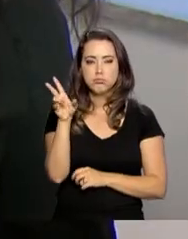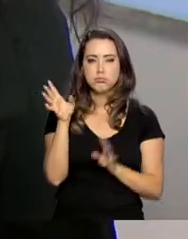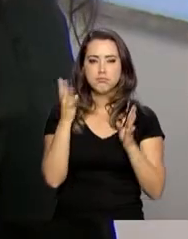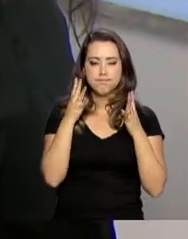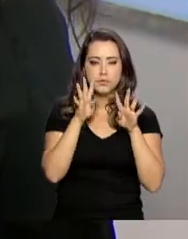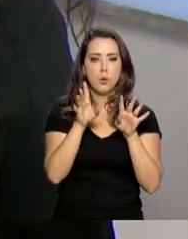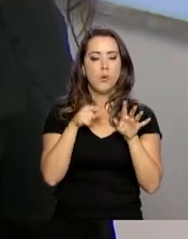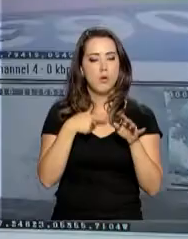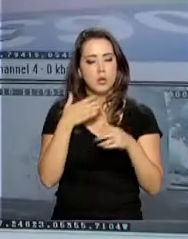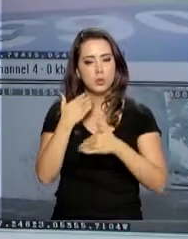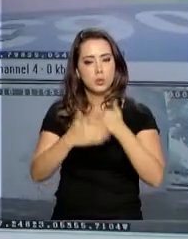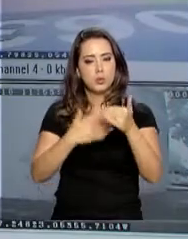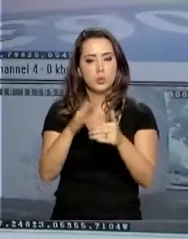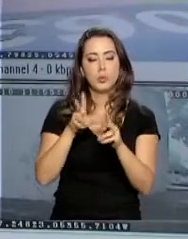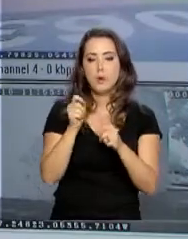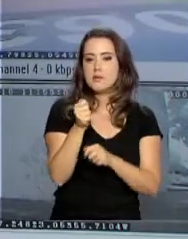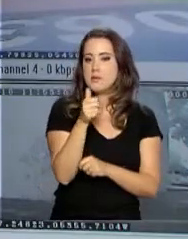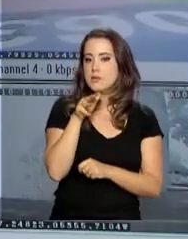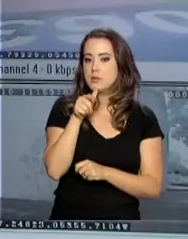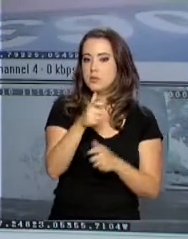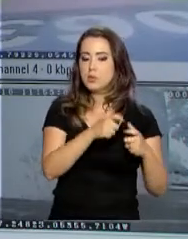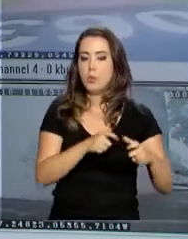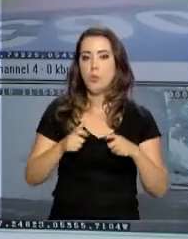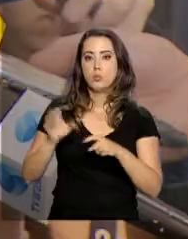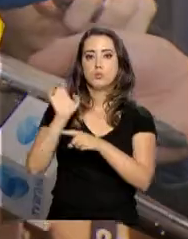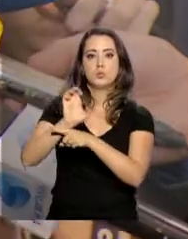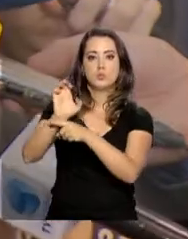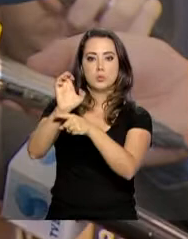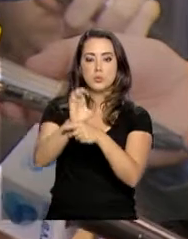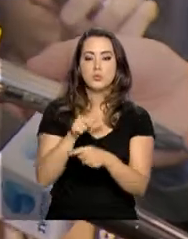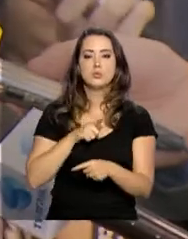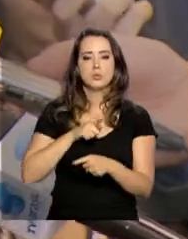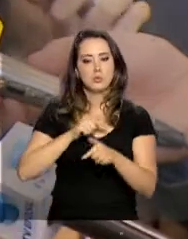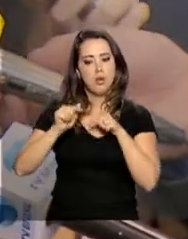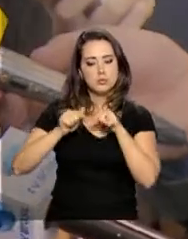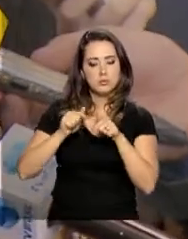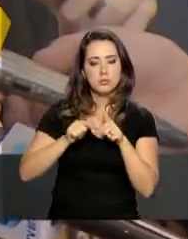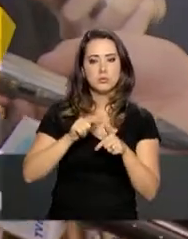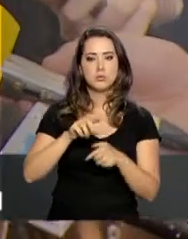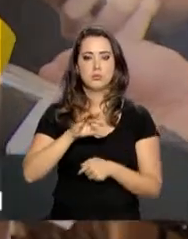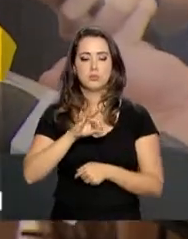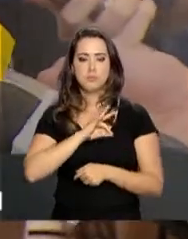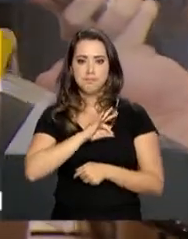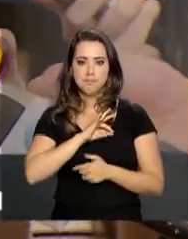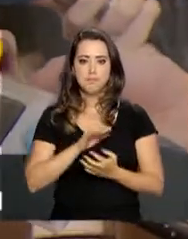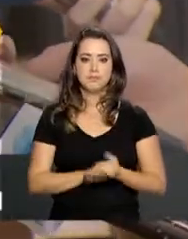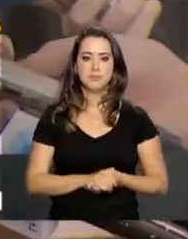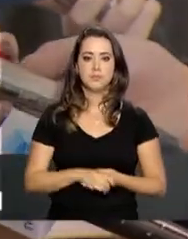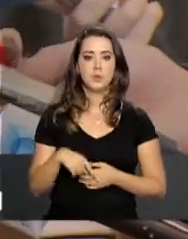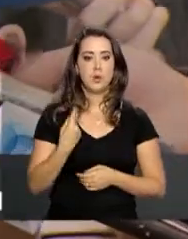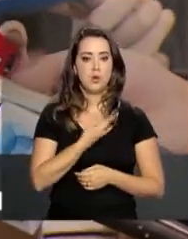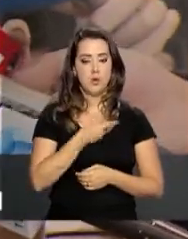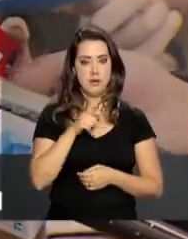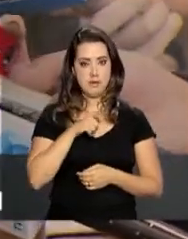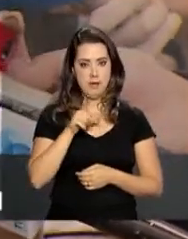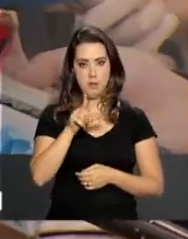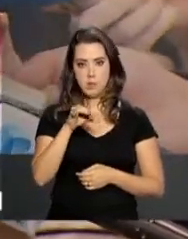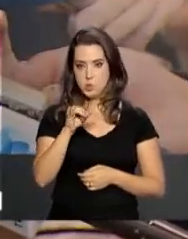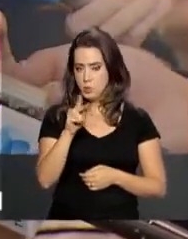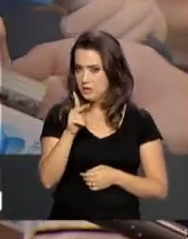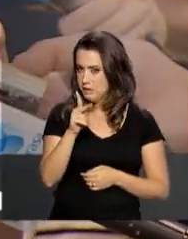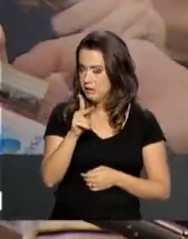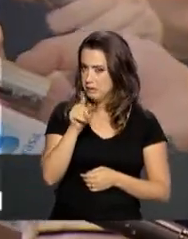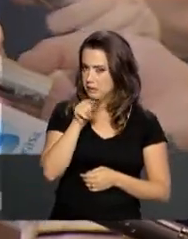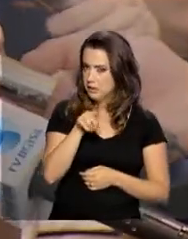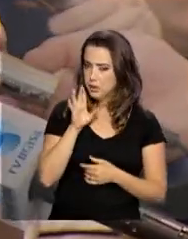a movimentação em quase todos os estados. Nós estamos transmitindo ao vivo por um link, pela primeira